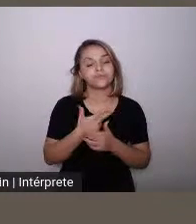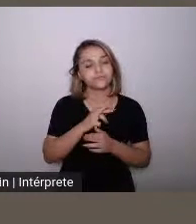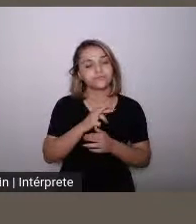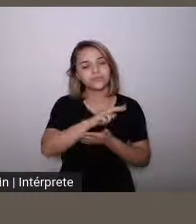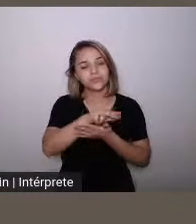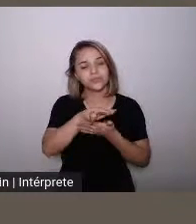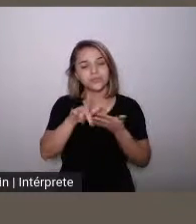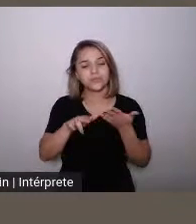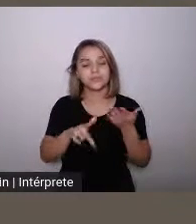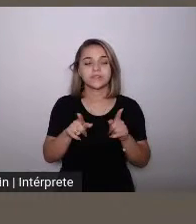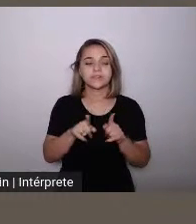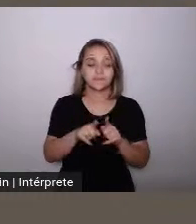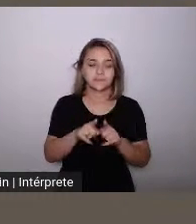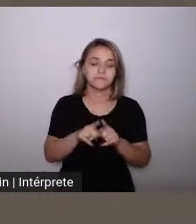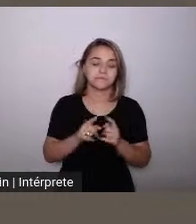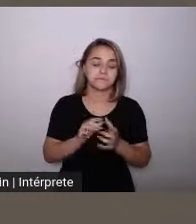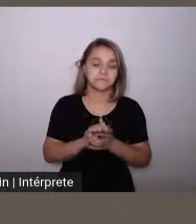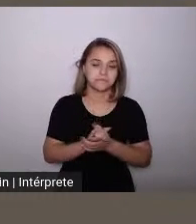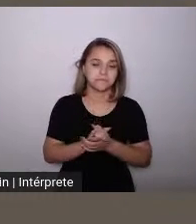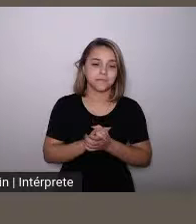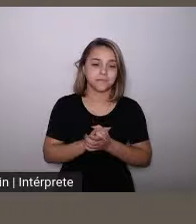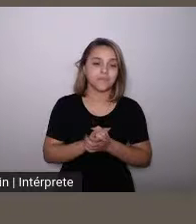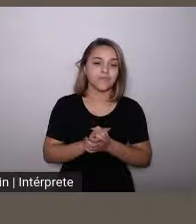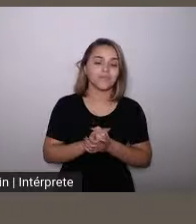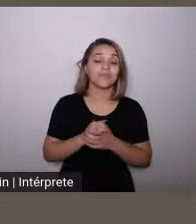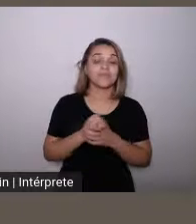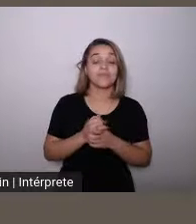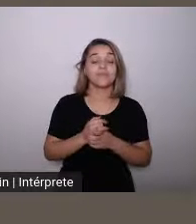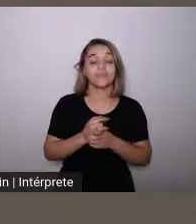a substância. Justamente por causa dessas